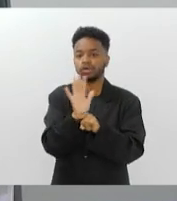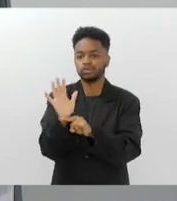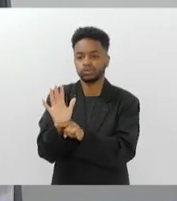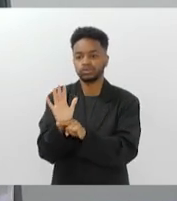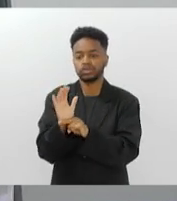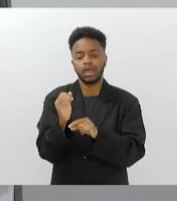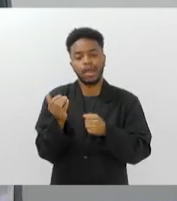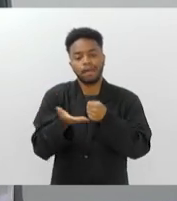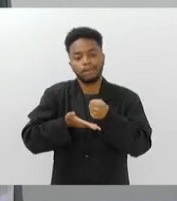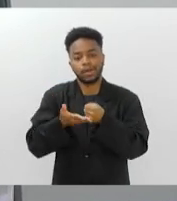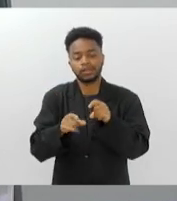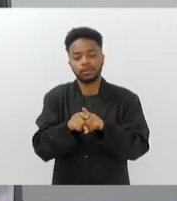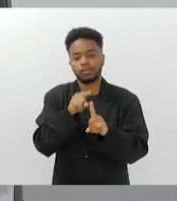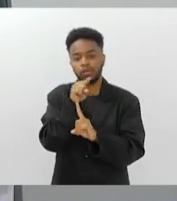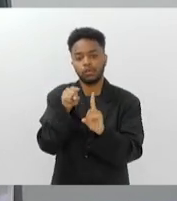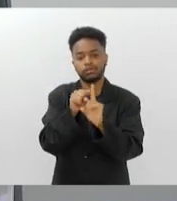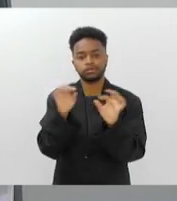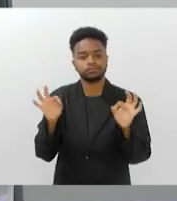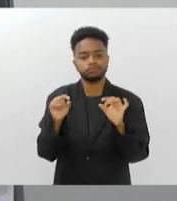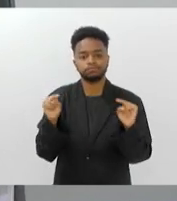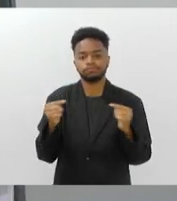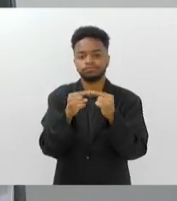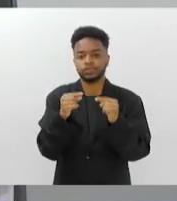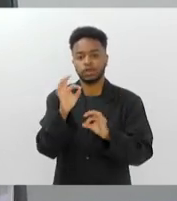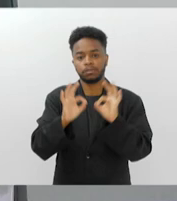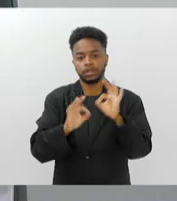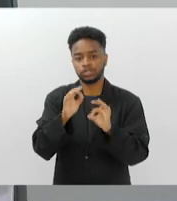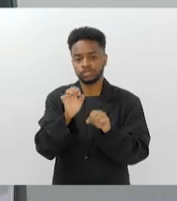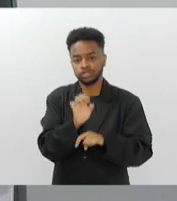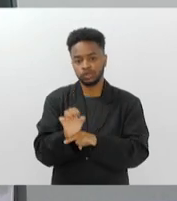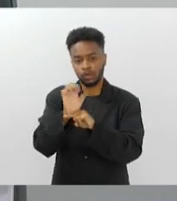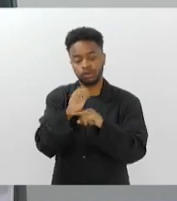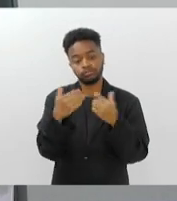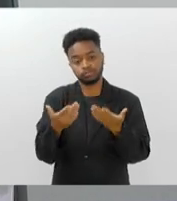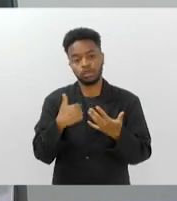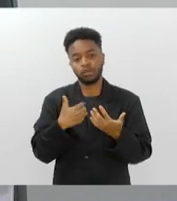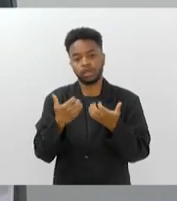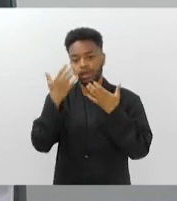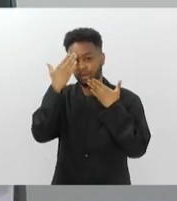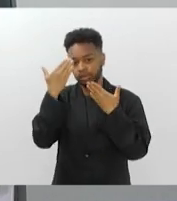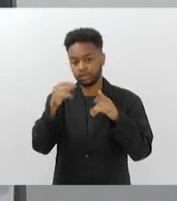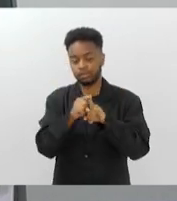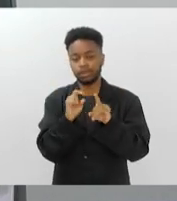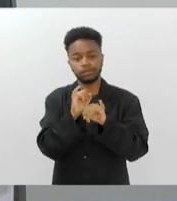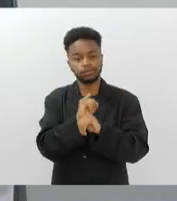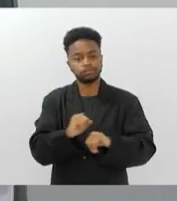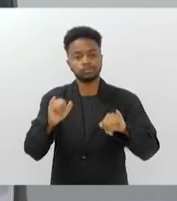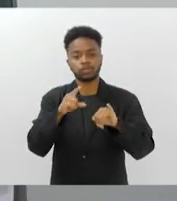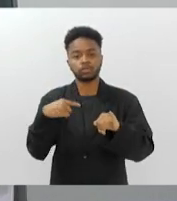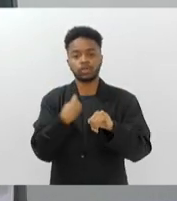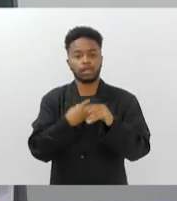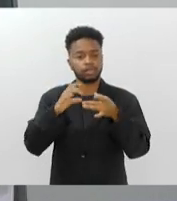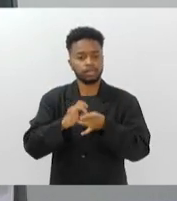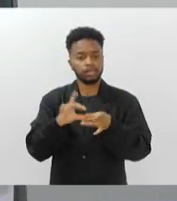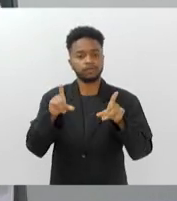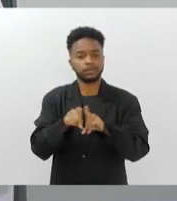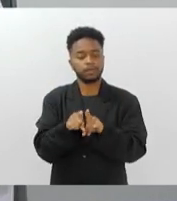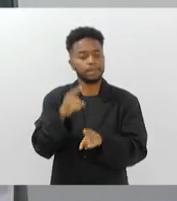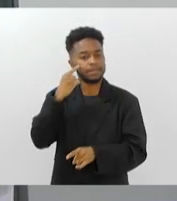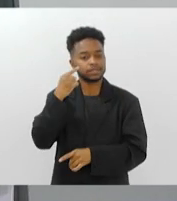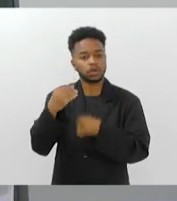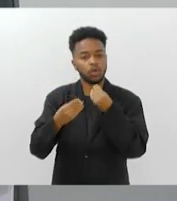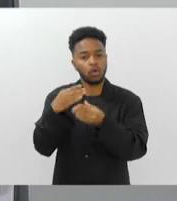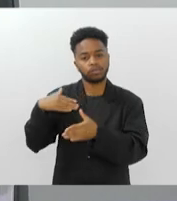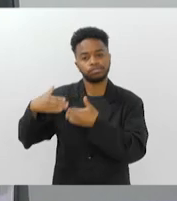pilares e pros objetivos do plano estadual Então acho que é agradecer nos colocar à disposição também para pensar nesses próximos passos